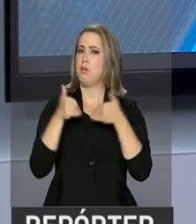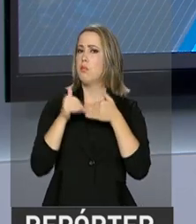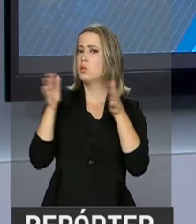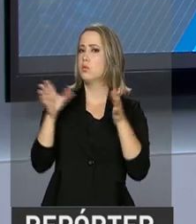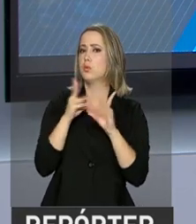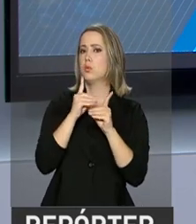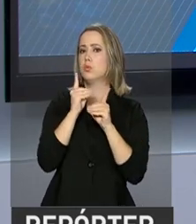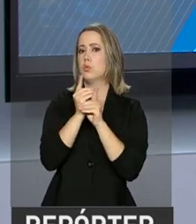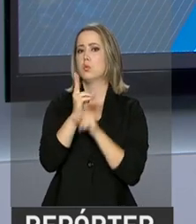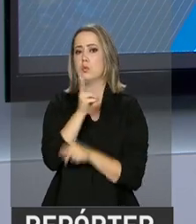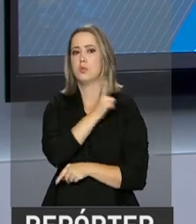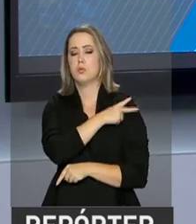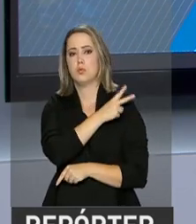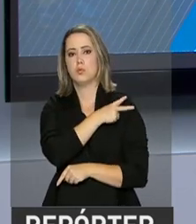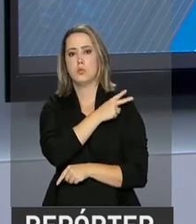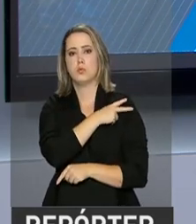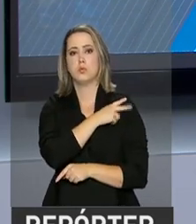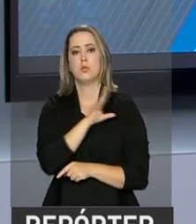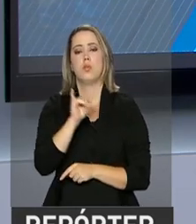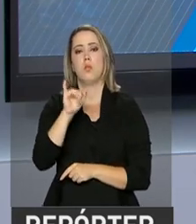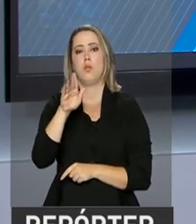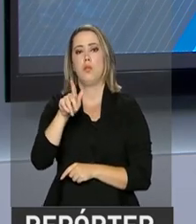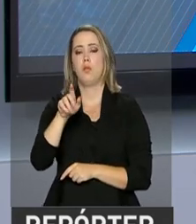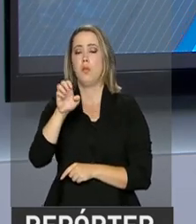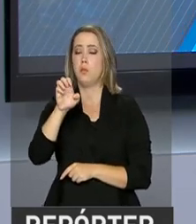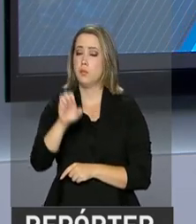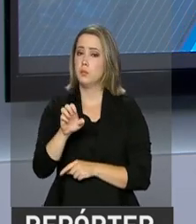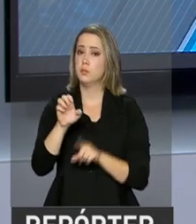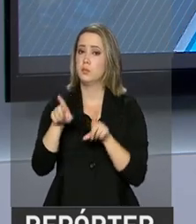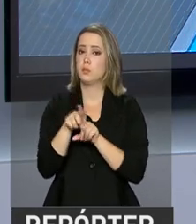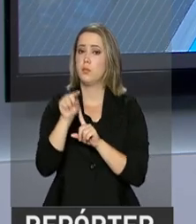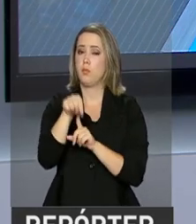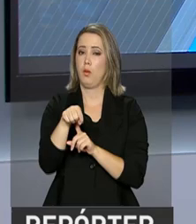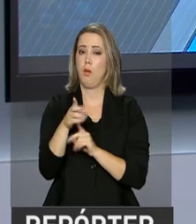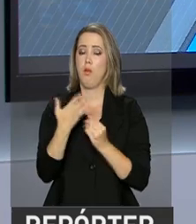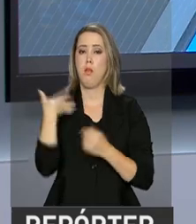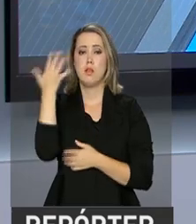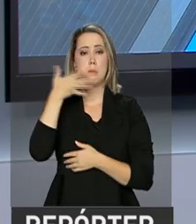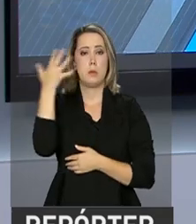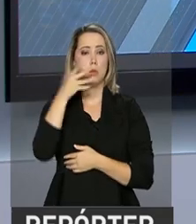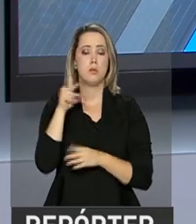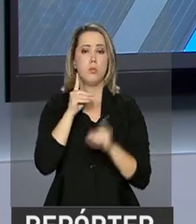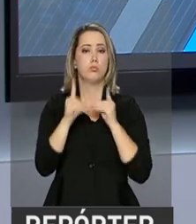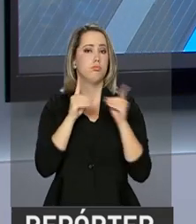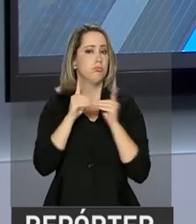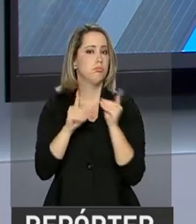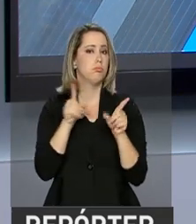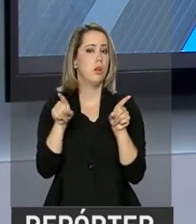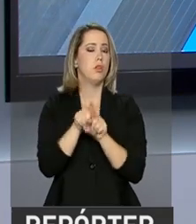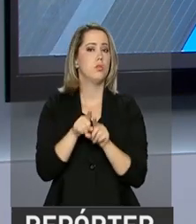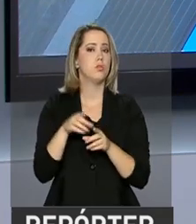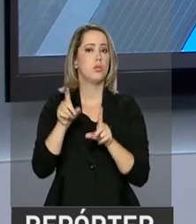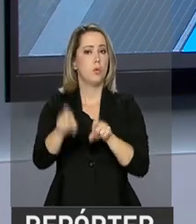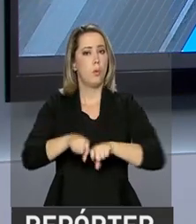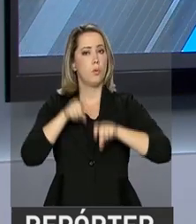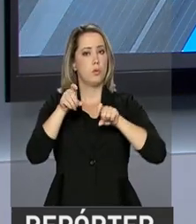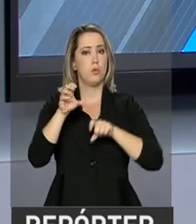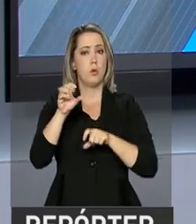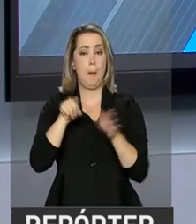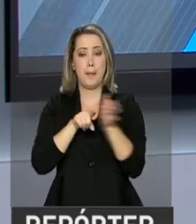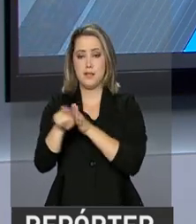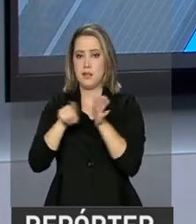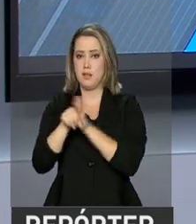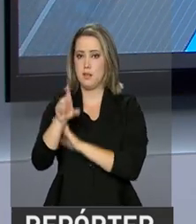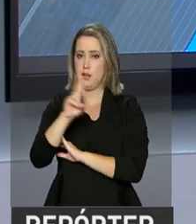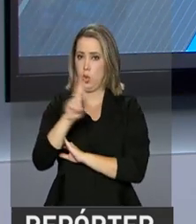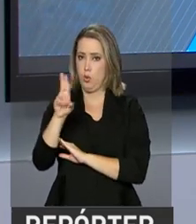abertura do Encontro Nacional de Chefes de Agências do IBGE. O seminário vai discutir o Censo Agropecuário 2017,